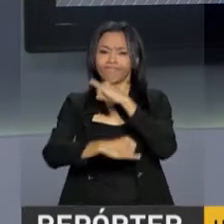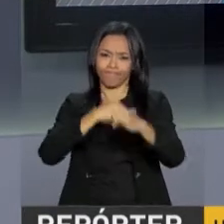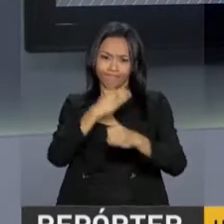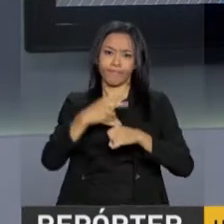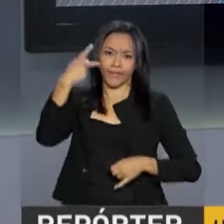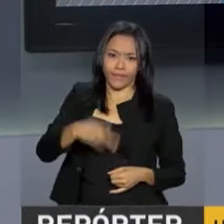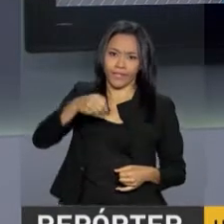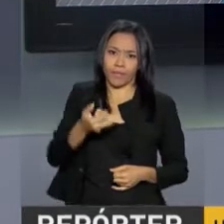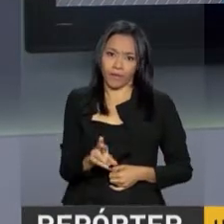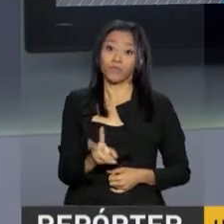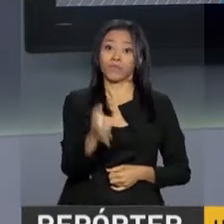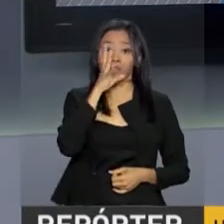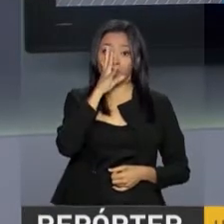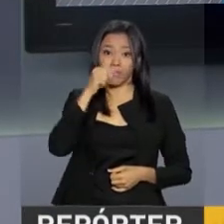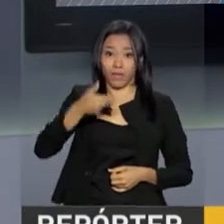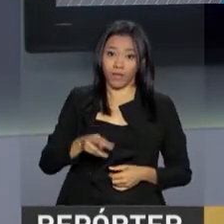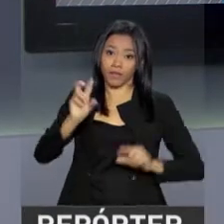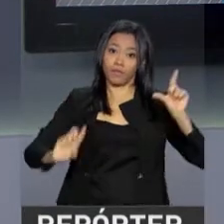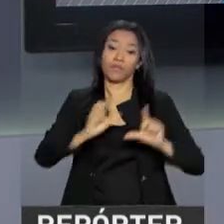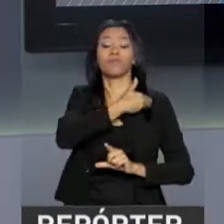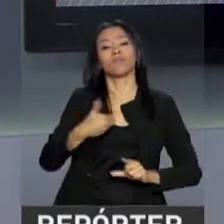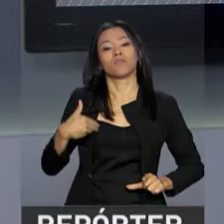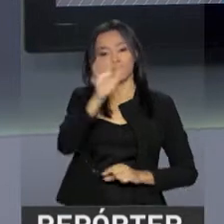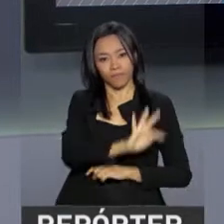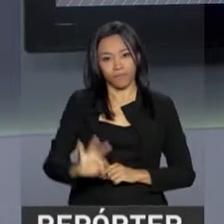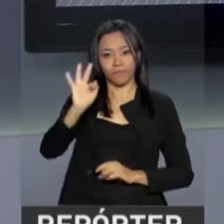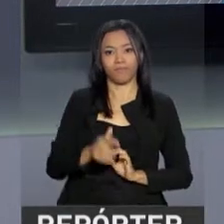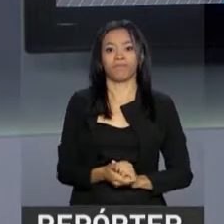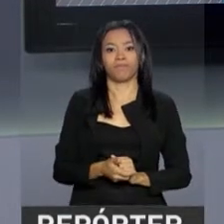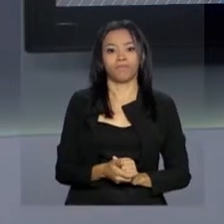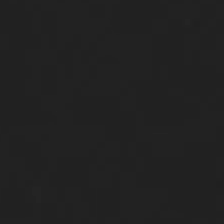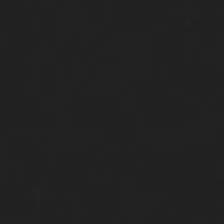nbr na internet continue na nbr a tv do governo federal